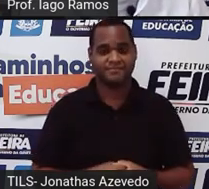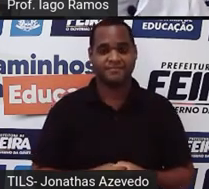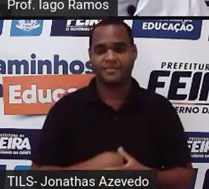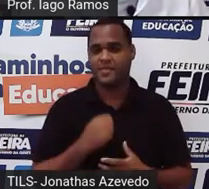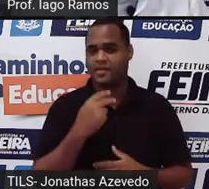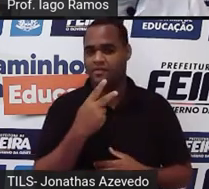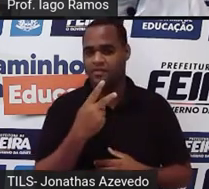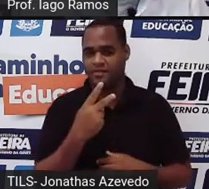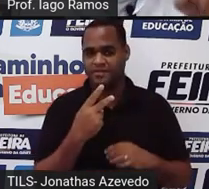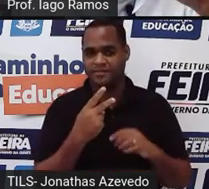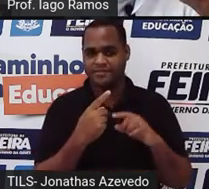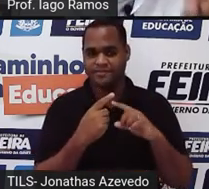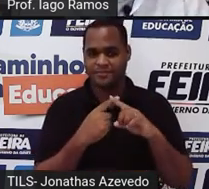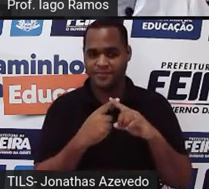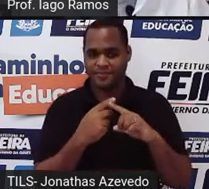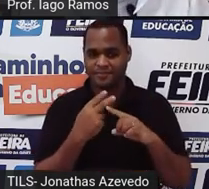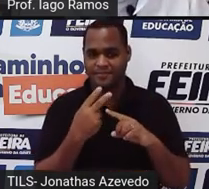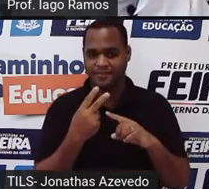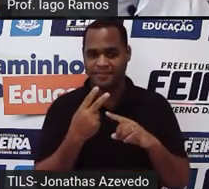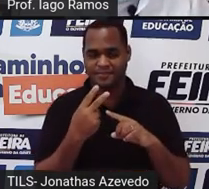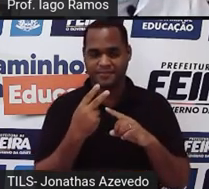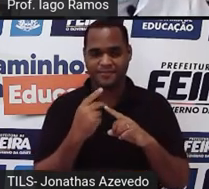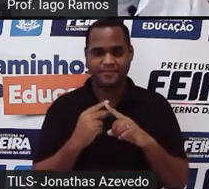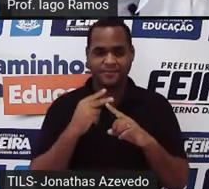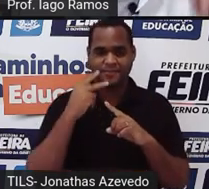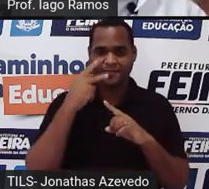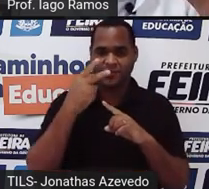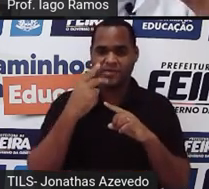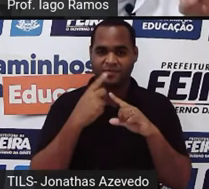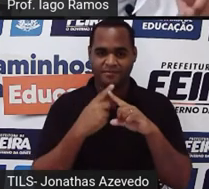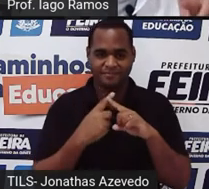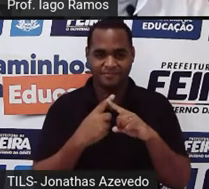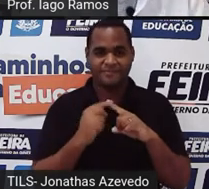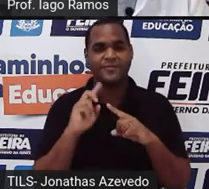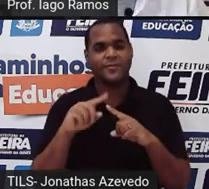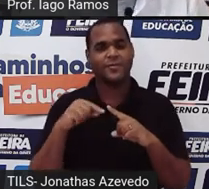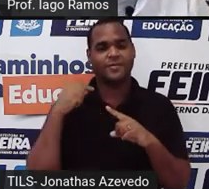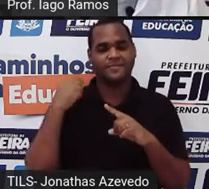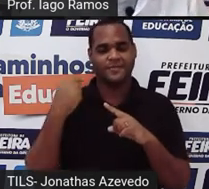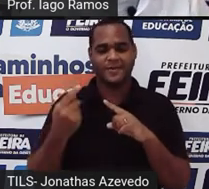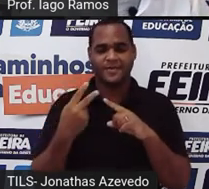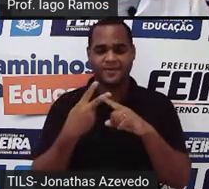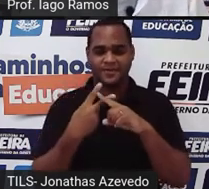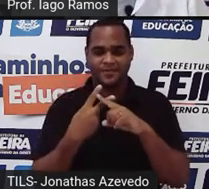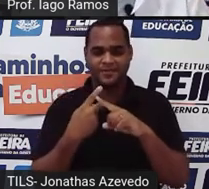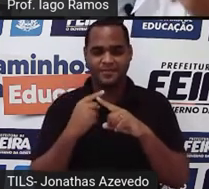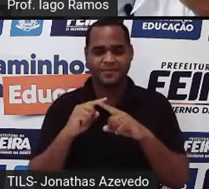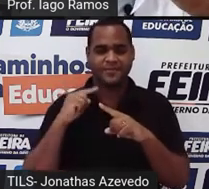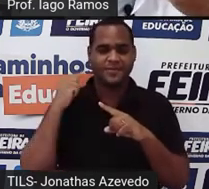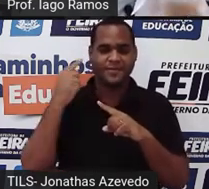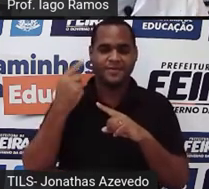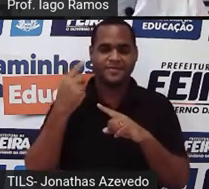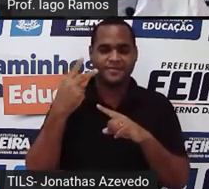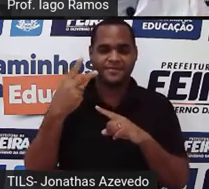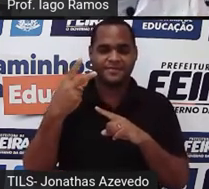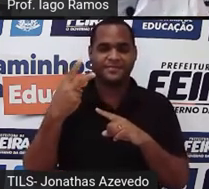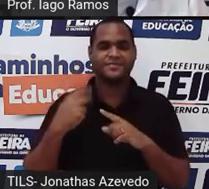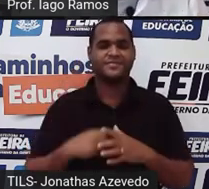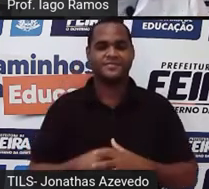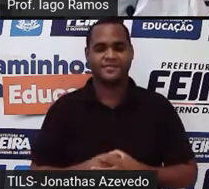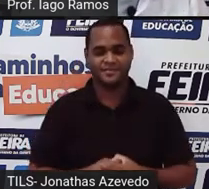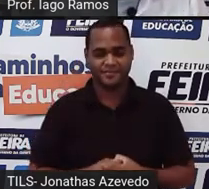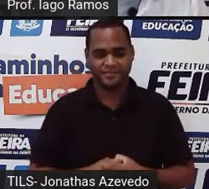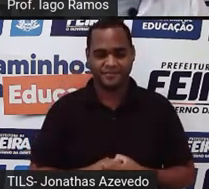2 elevado a 2, uma vez, vezes 2 elevado a 2, duas vezes, vezes 2 elevado a 2, 3